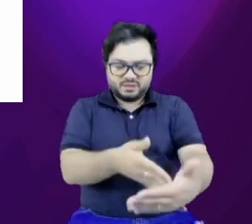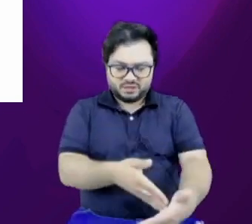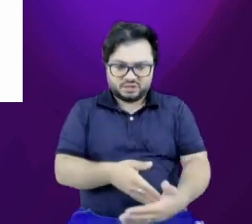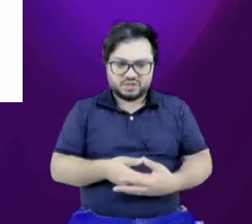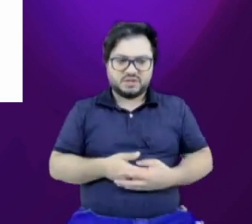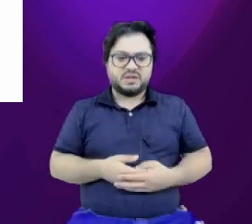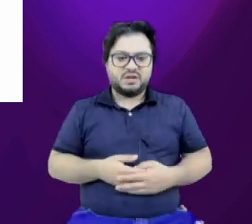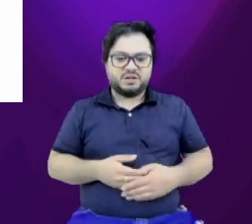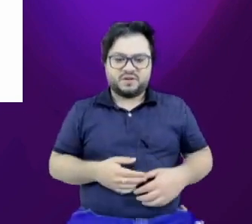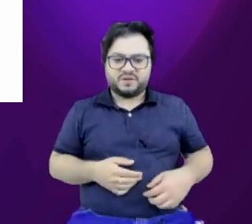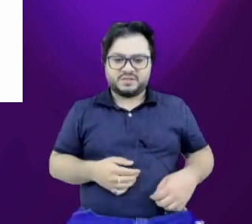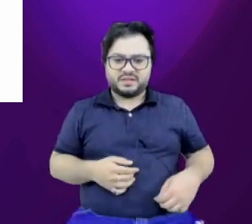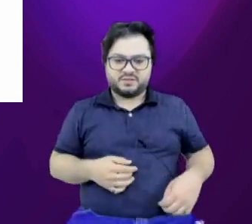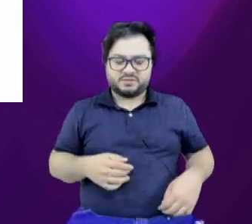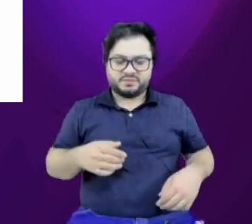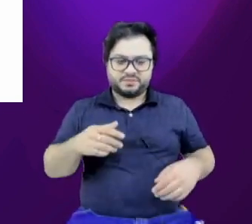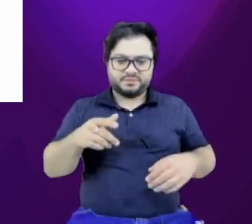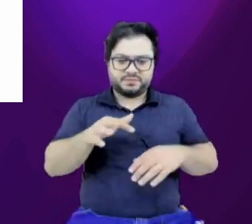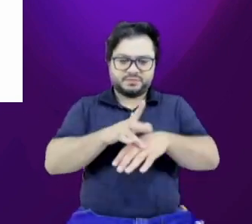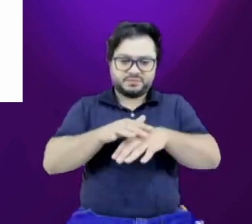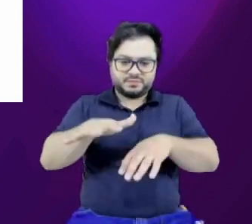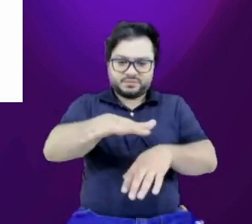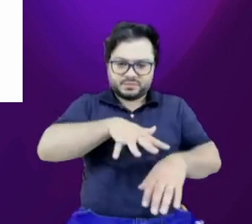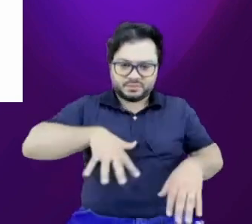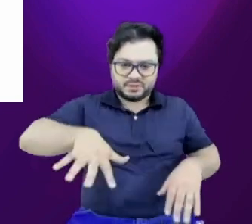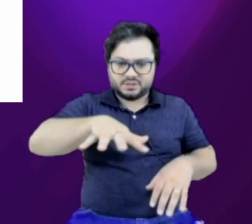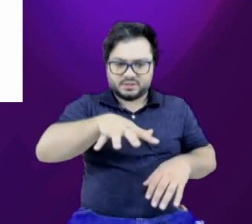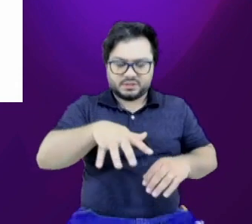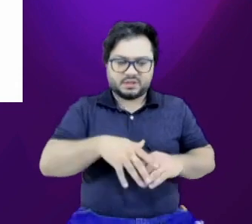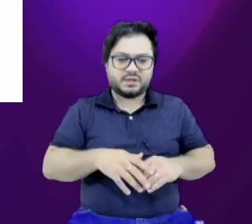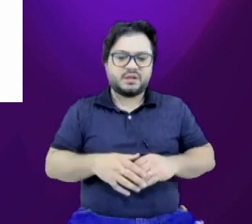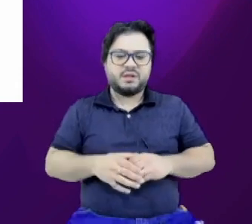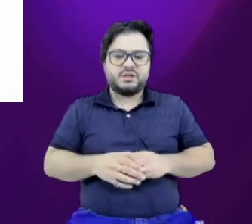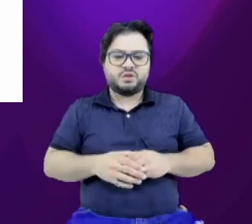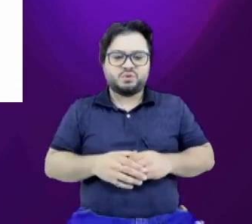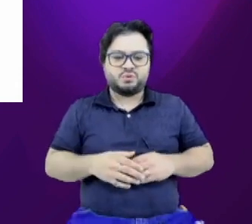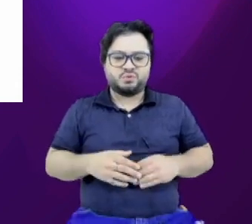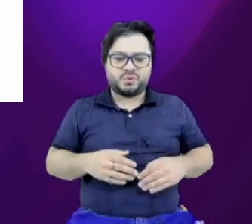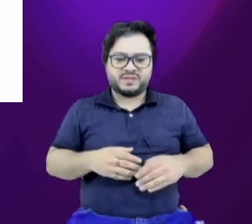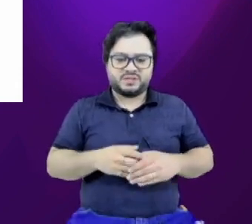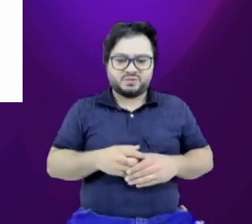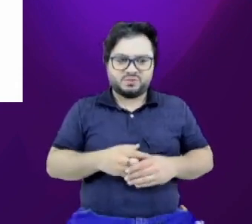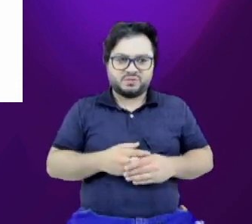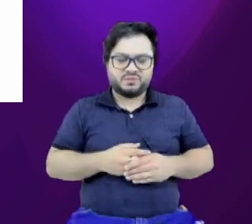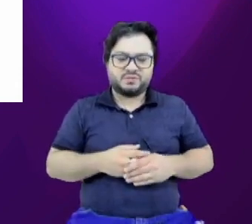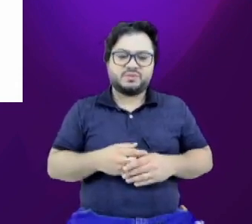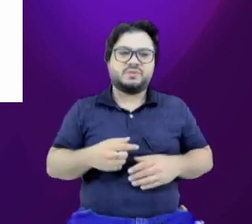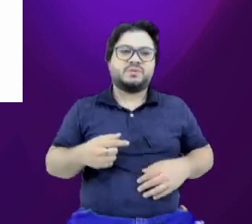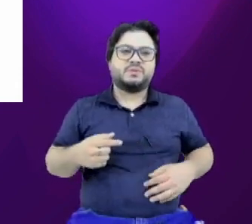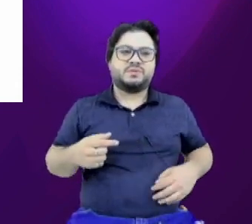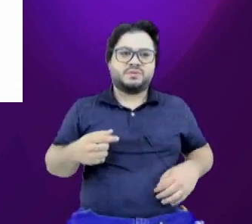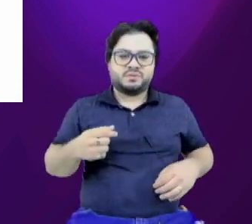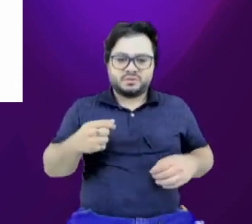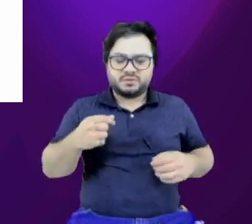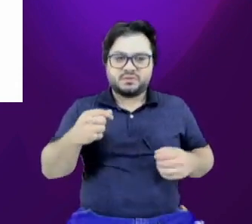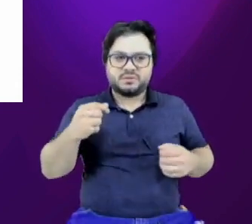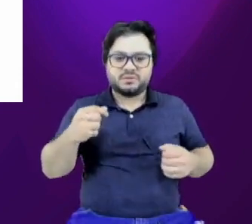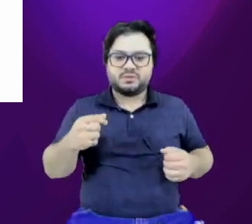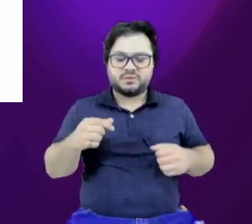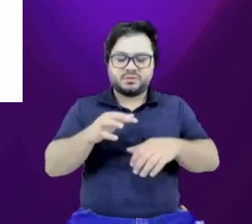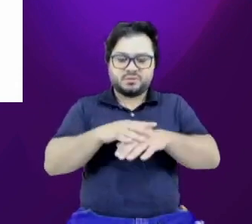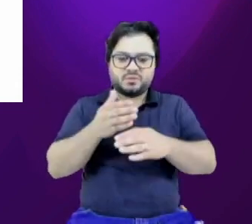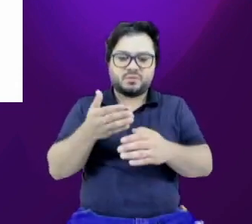né? O patologista pode estar remotamente, um pouco diferente do que a gente viu que tinha mostrando, onde o